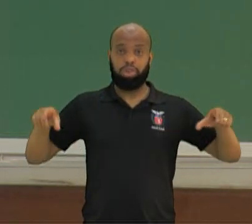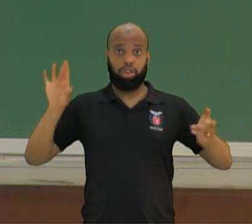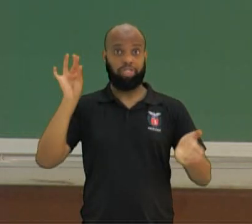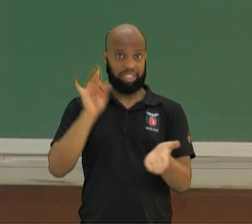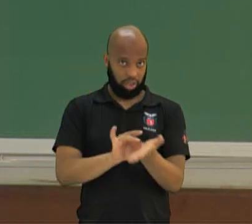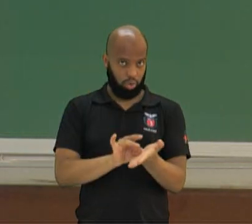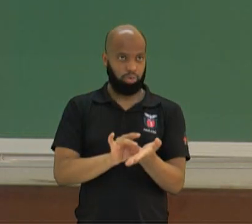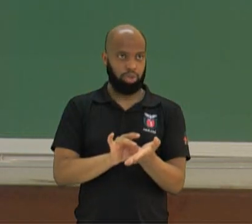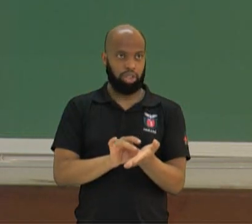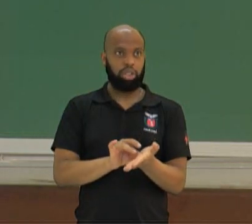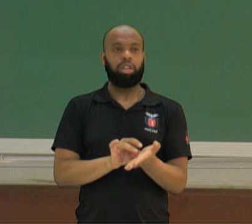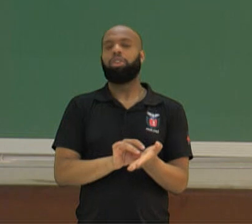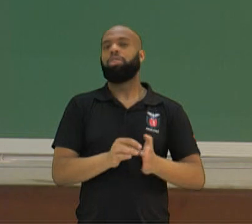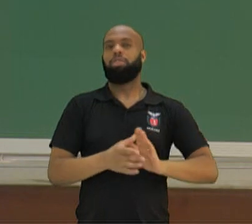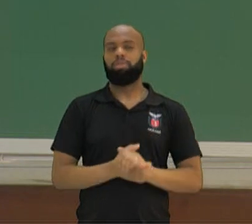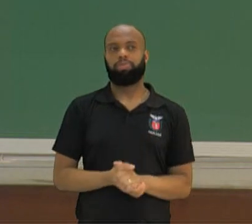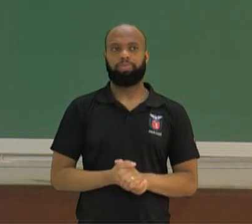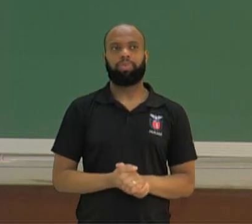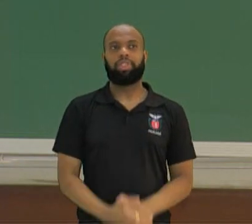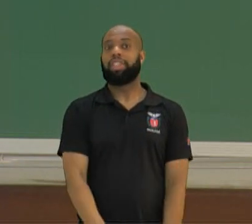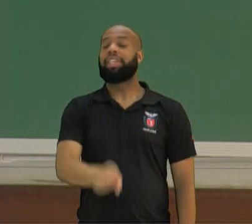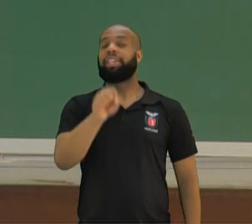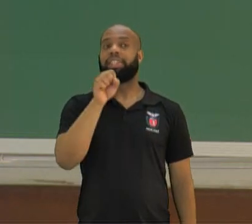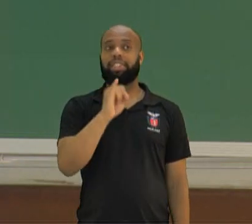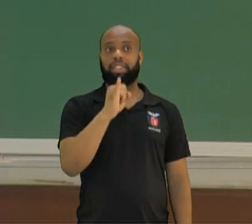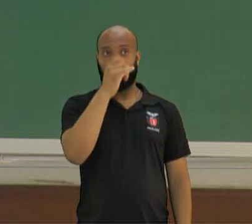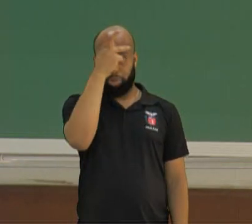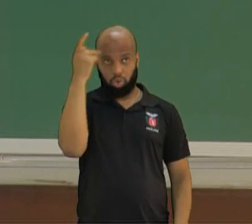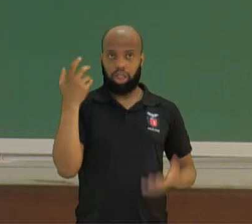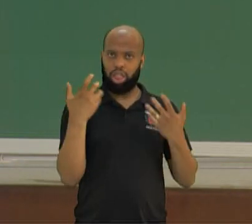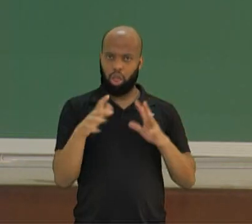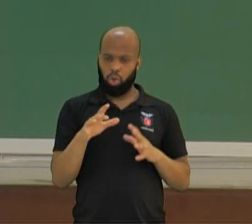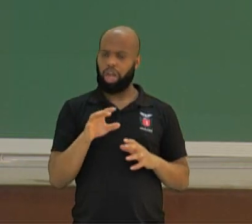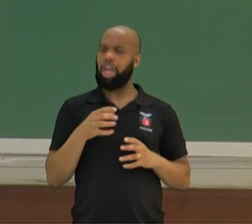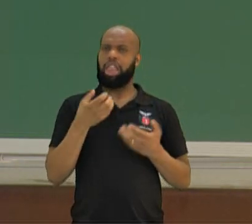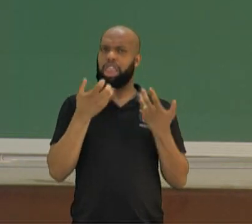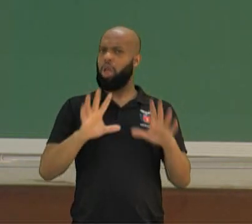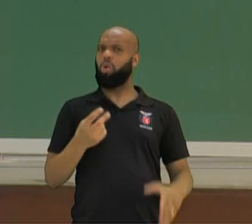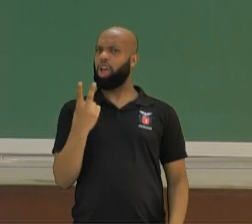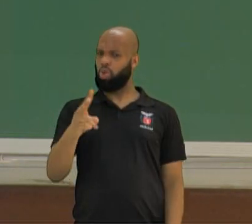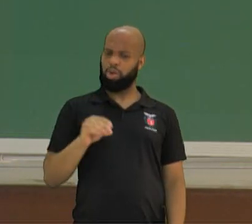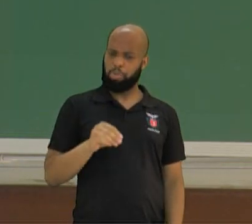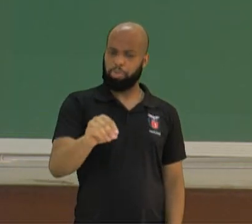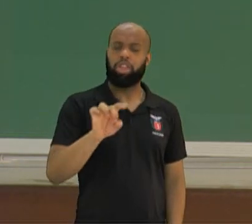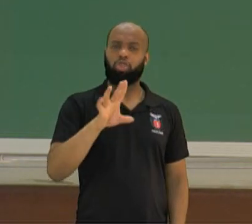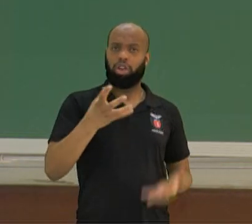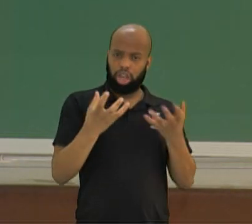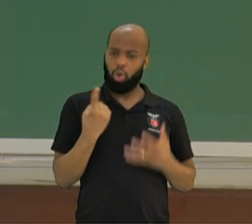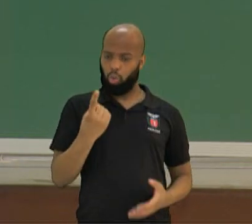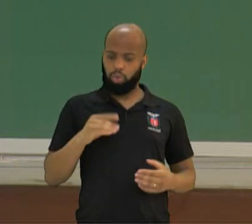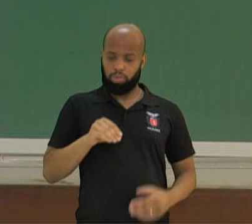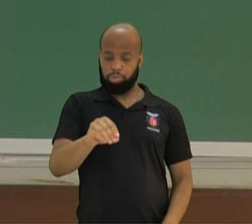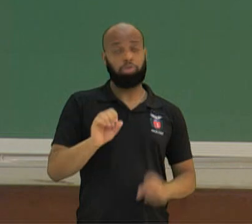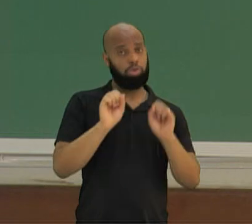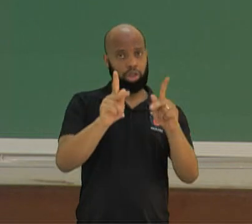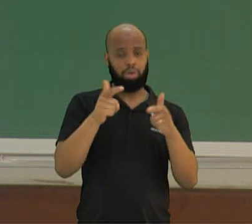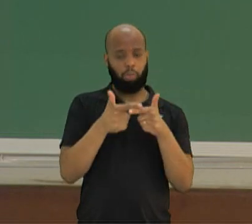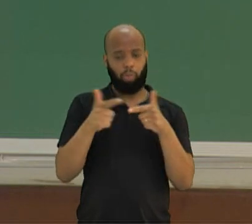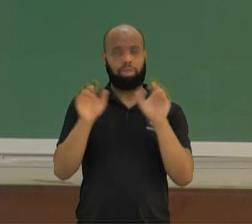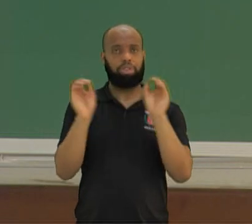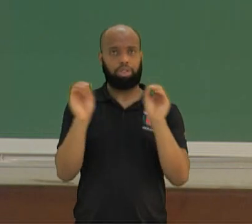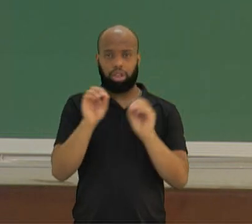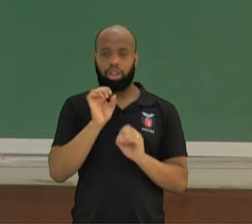origem, tá? Caso o jogador não queira, ele pode somente saltar uma casa, não tem problema, ele pode fazer